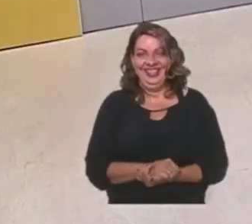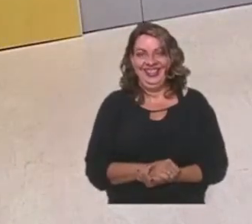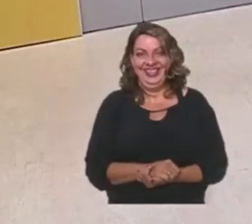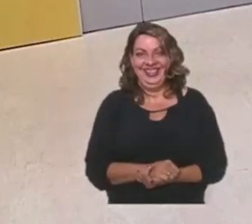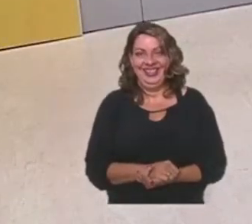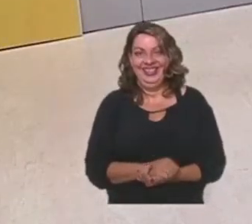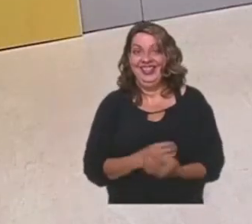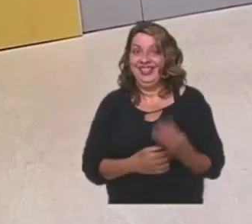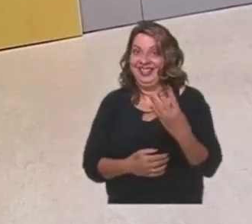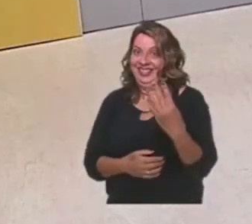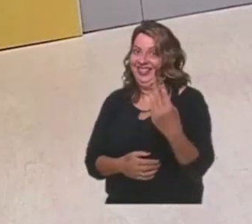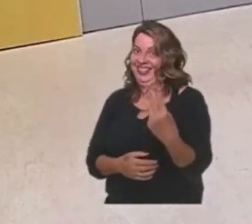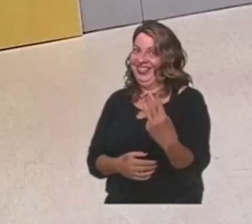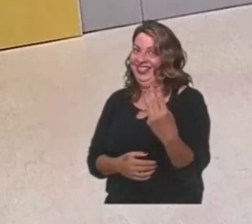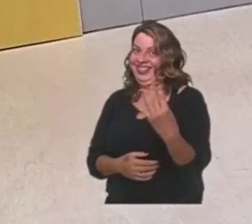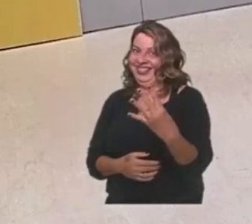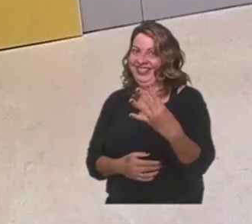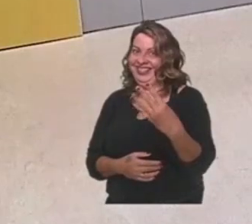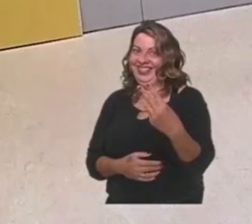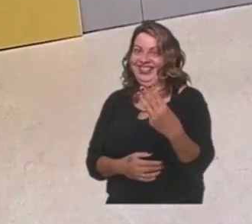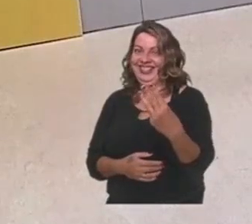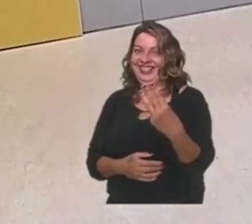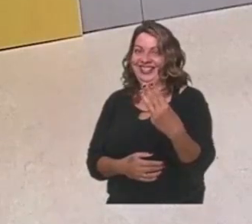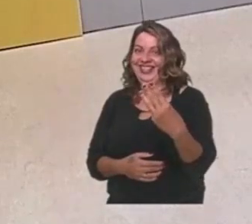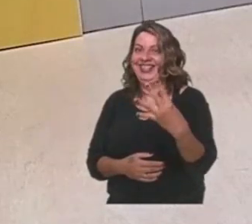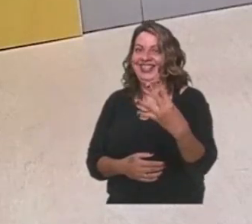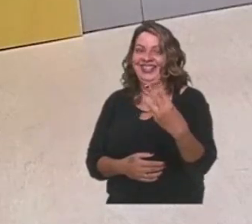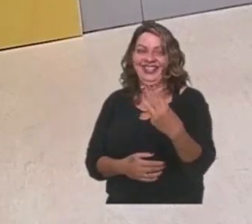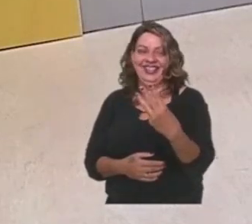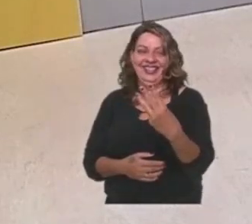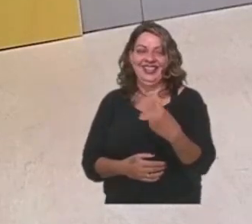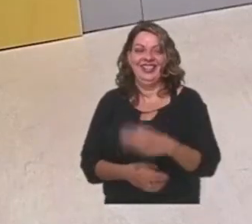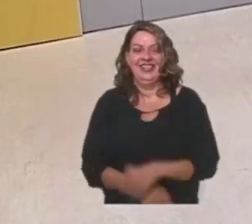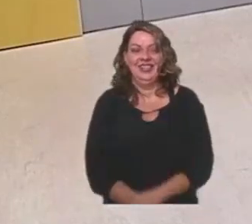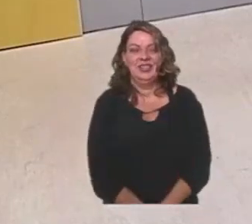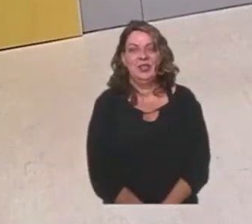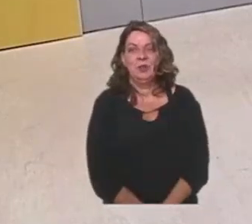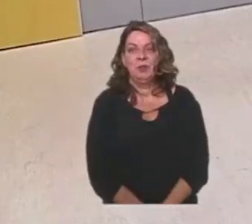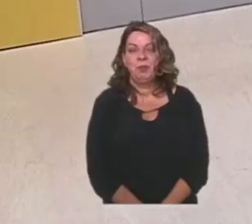5, 4, 4, 3 agora, 43.